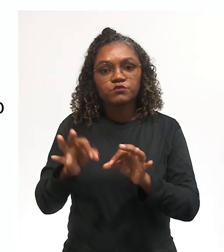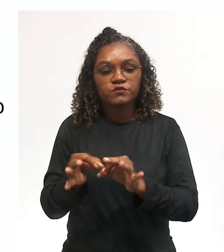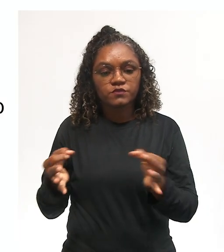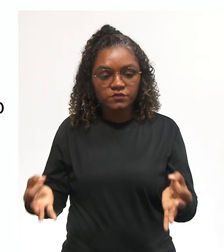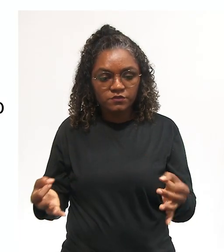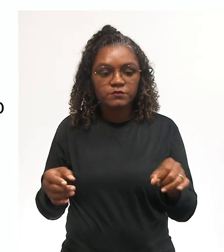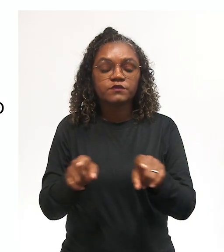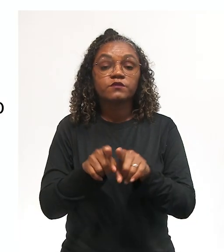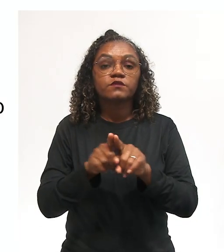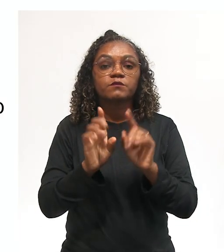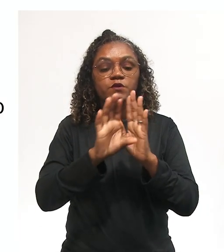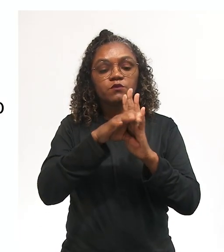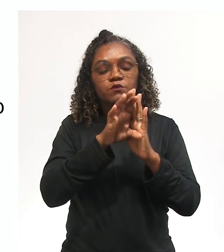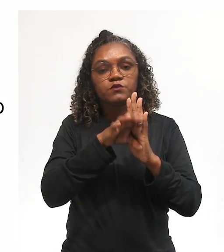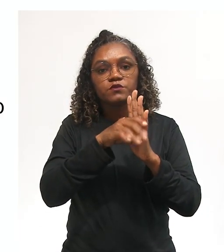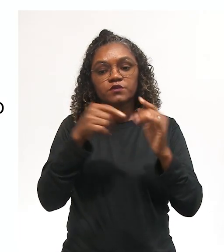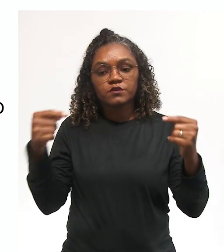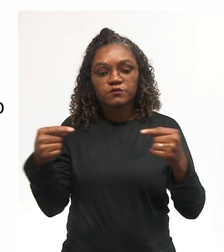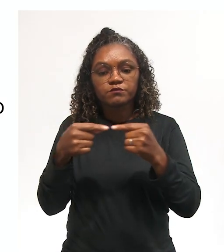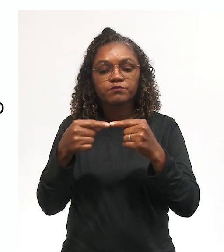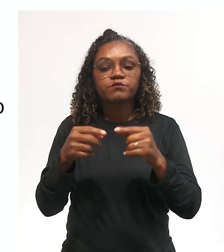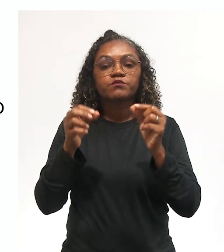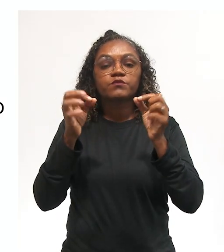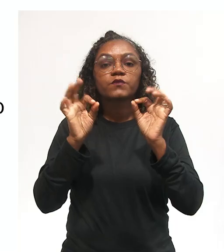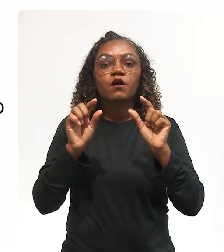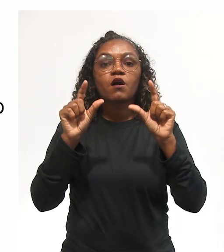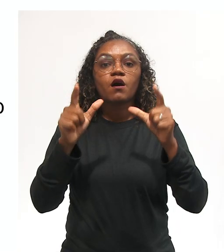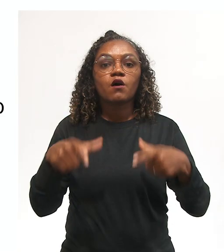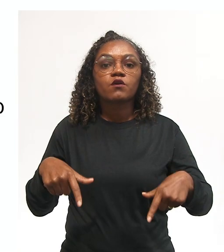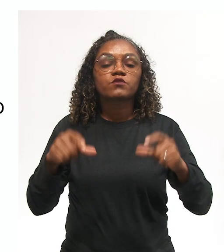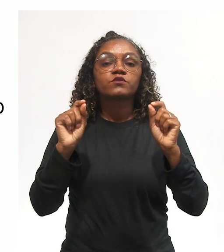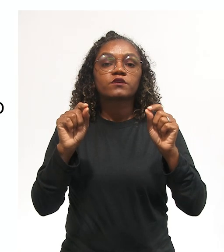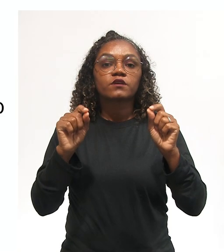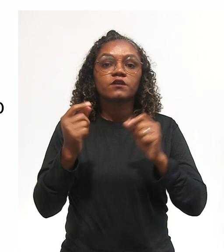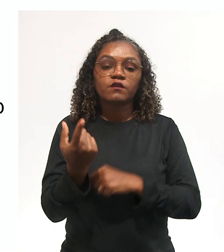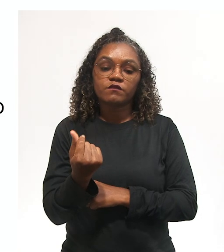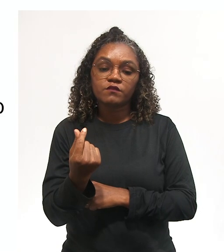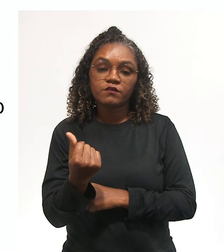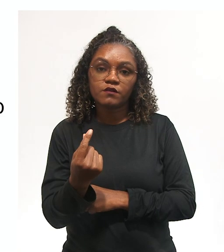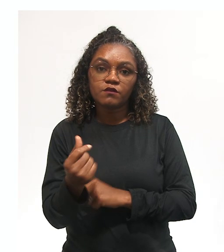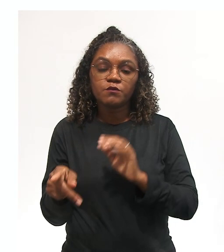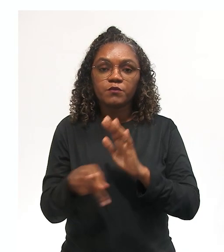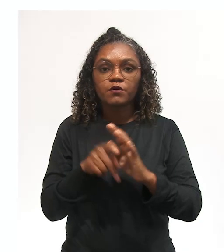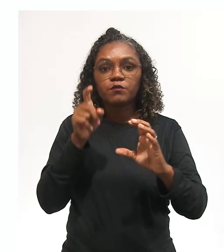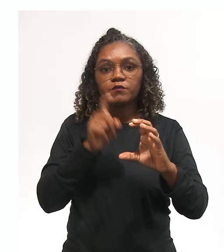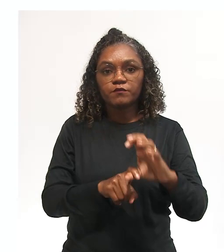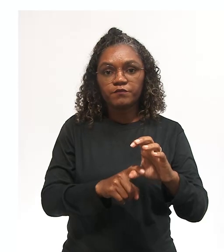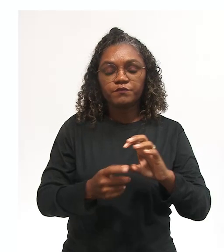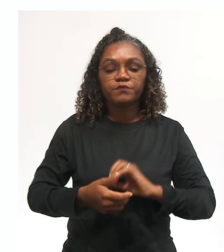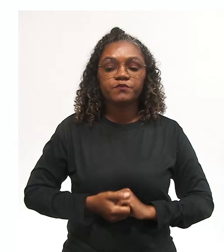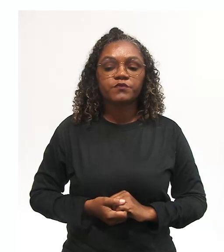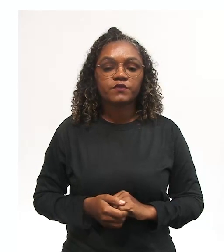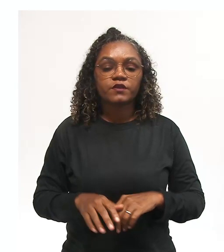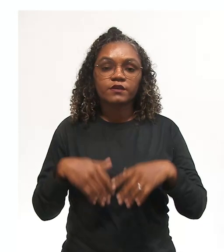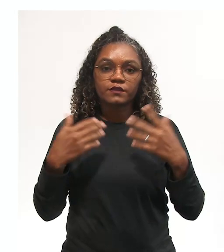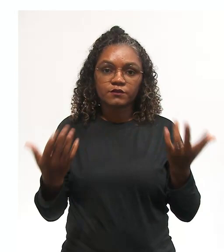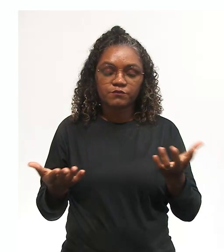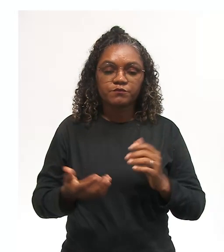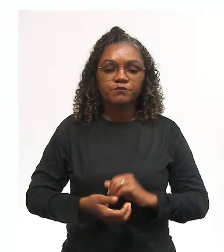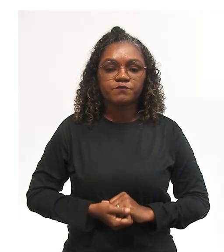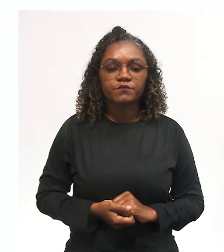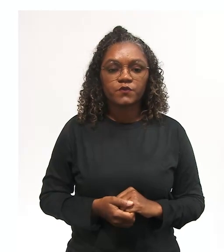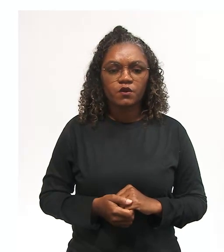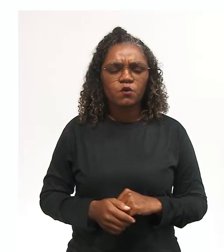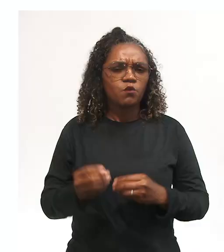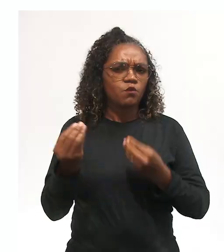juros simples para a determinação do valor atual de uma dívida. Valor do dinheiro no tempo.